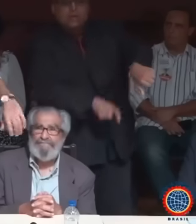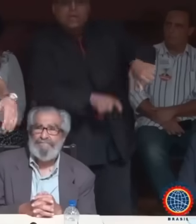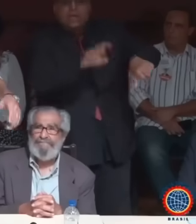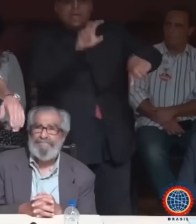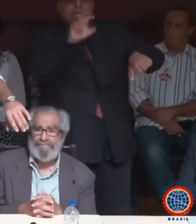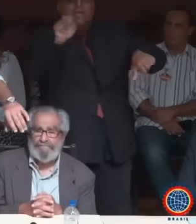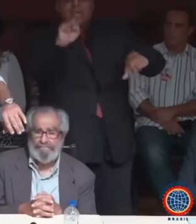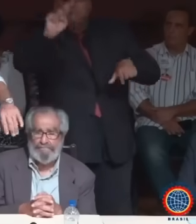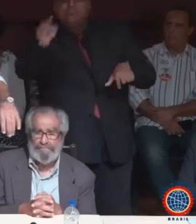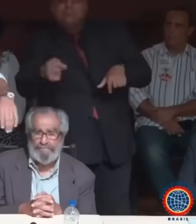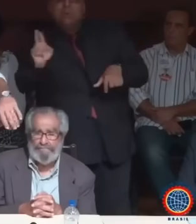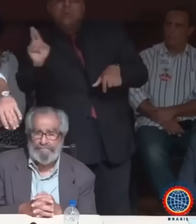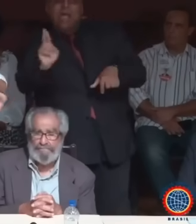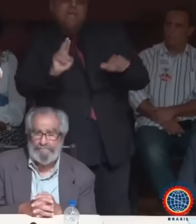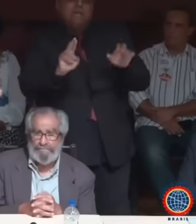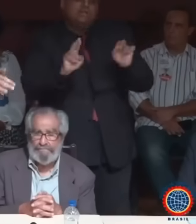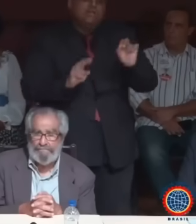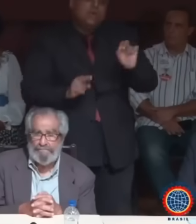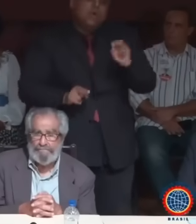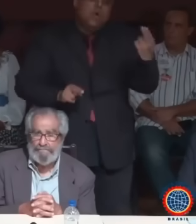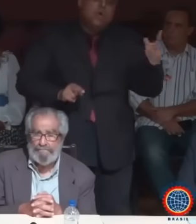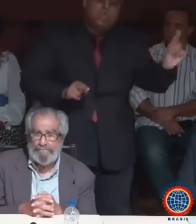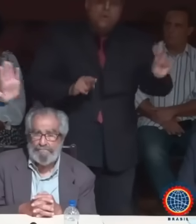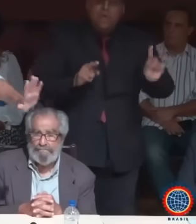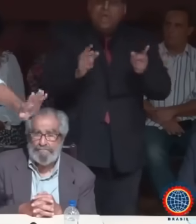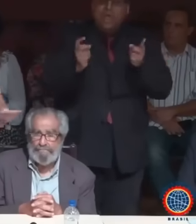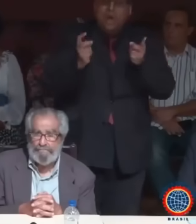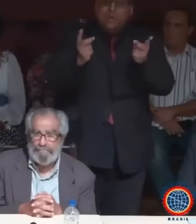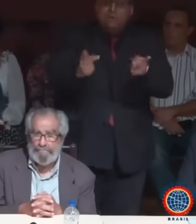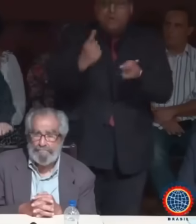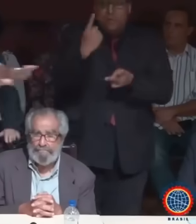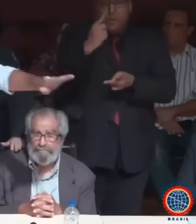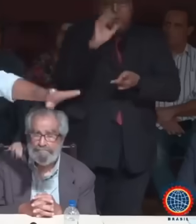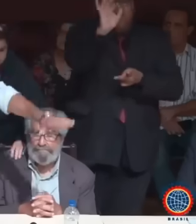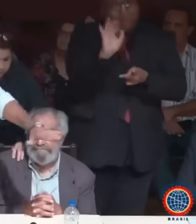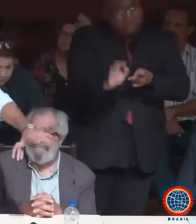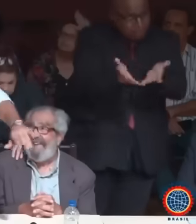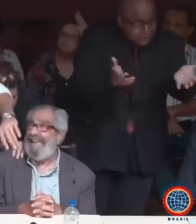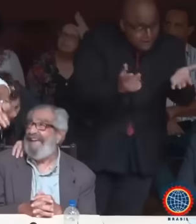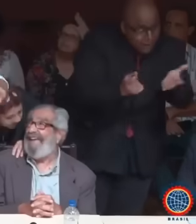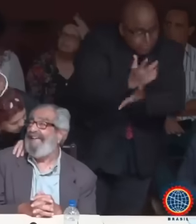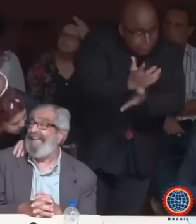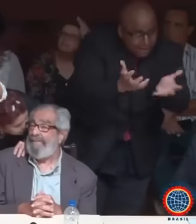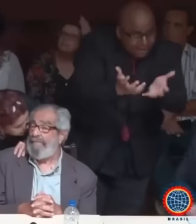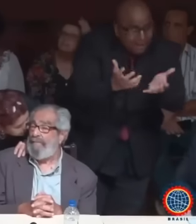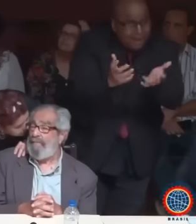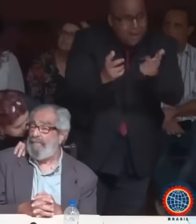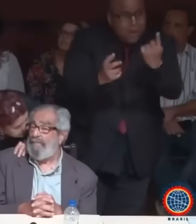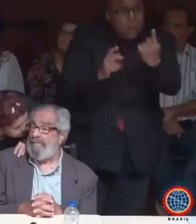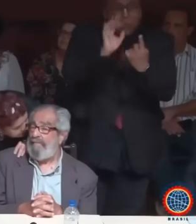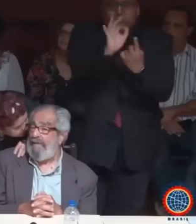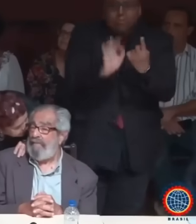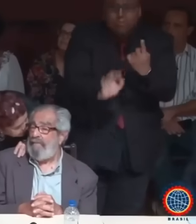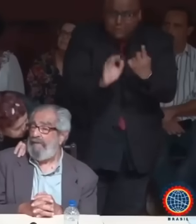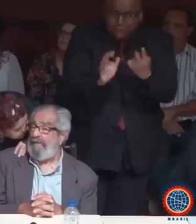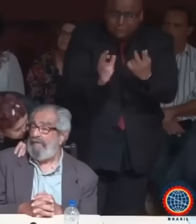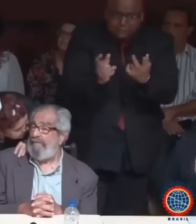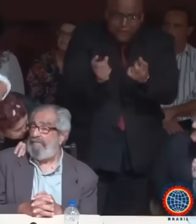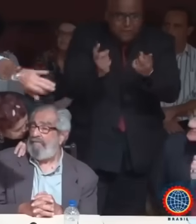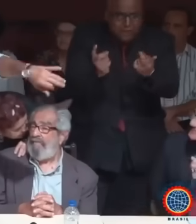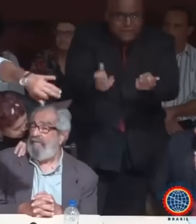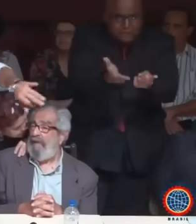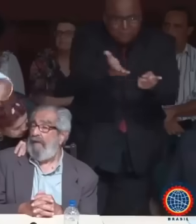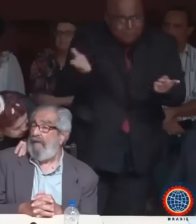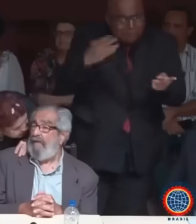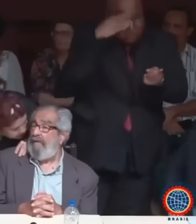não 500 mil reais. Eu estou vendendo por 1% para qualquer um que quiser comprar. 1% do valor